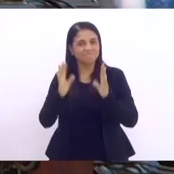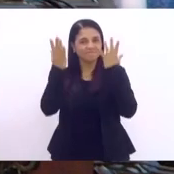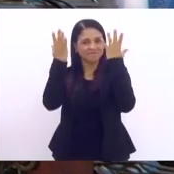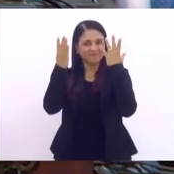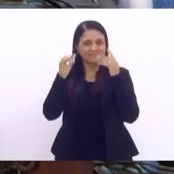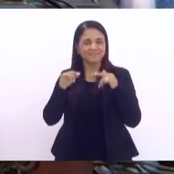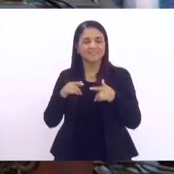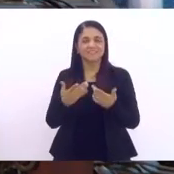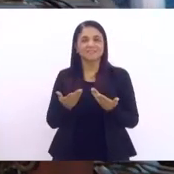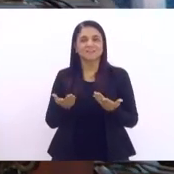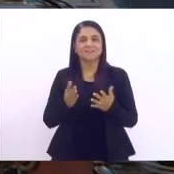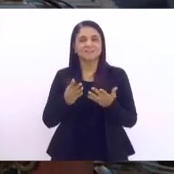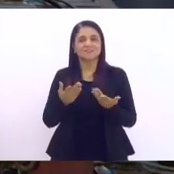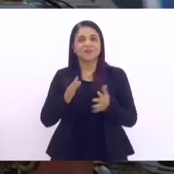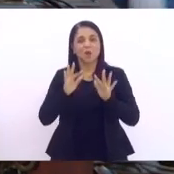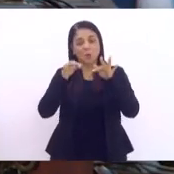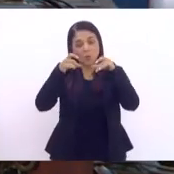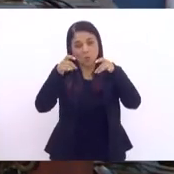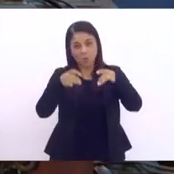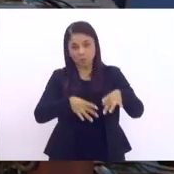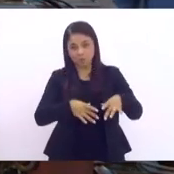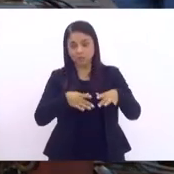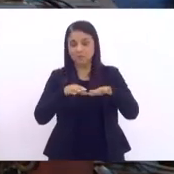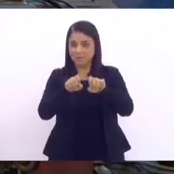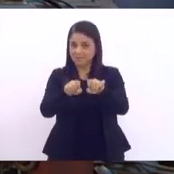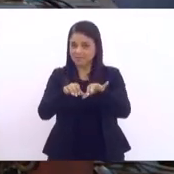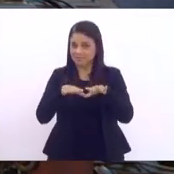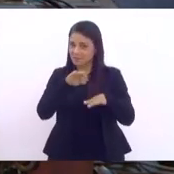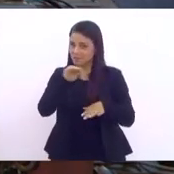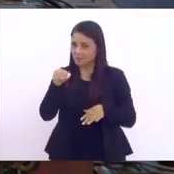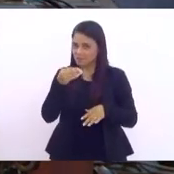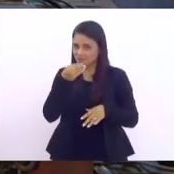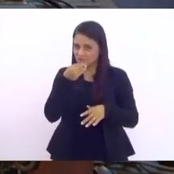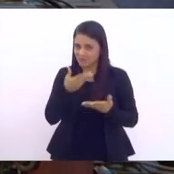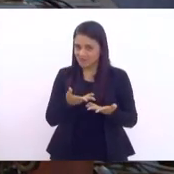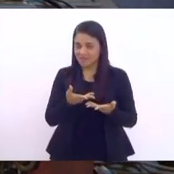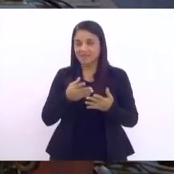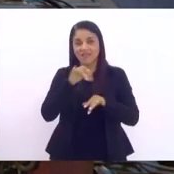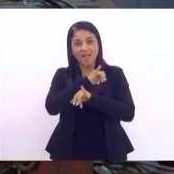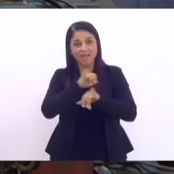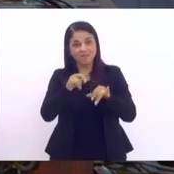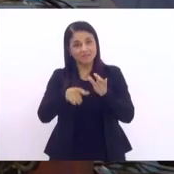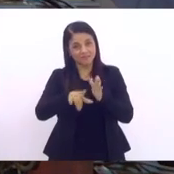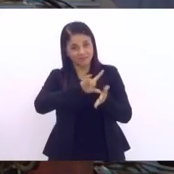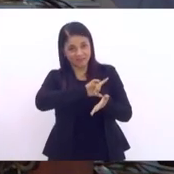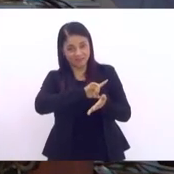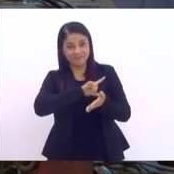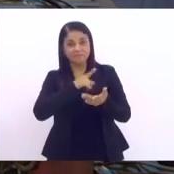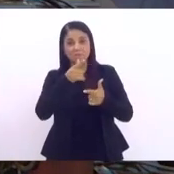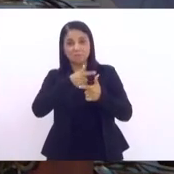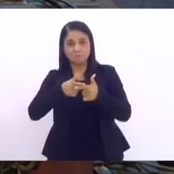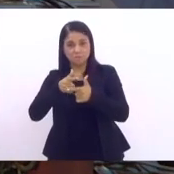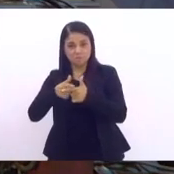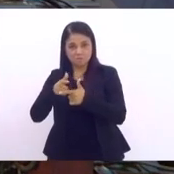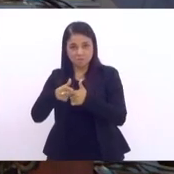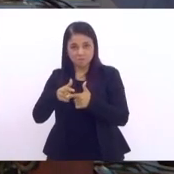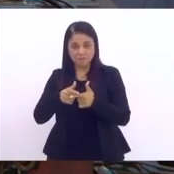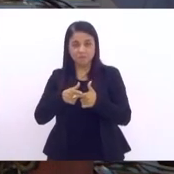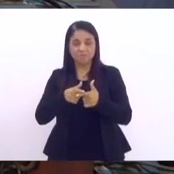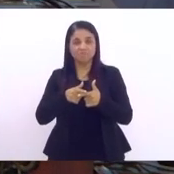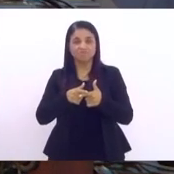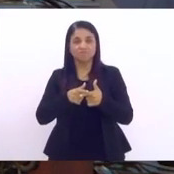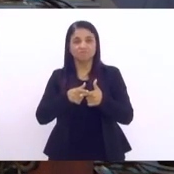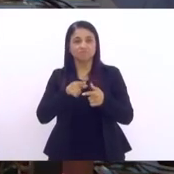já, desde já, melhor dizendo, avisado, que qualquer problema, né, já fica todo mundo